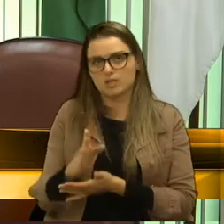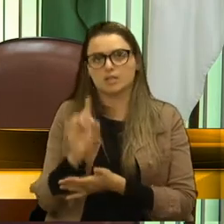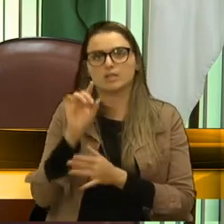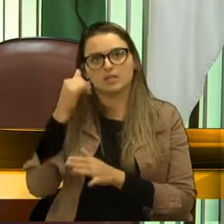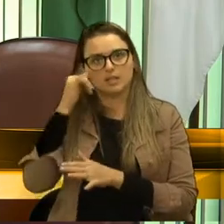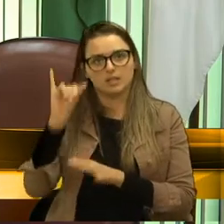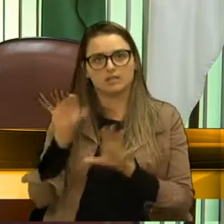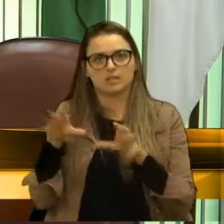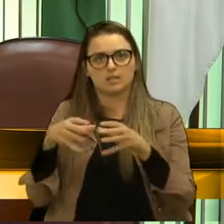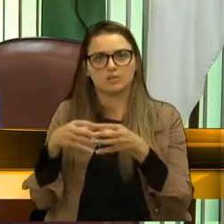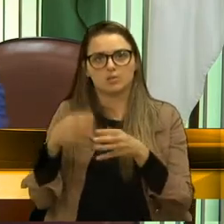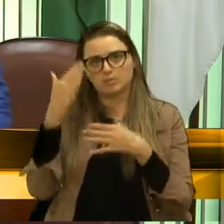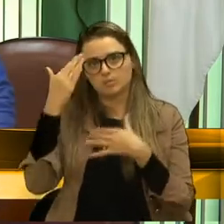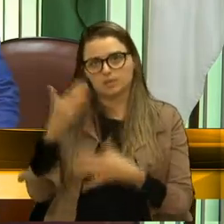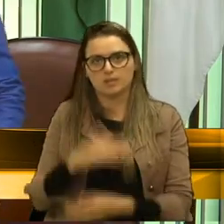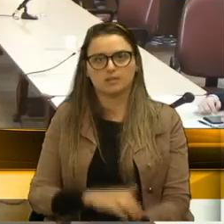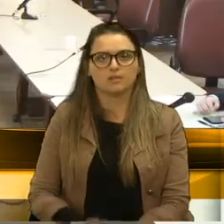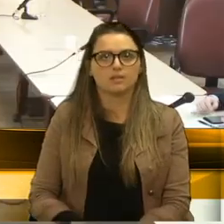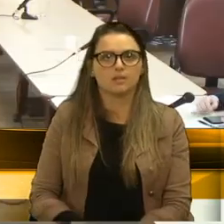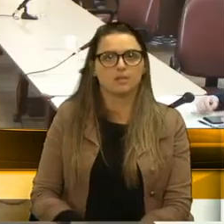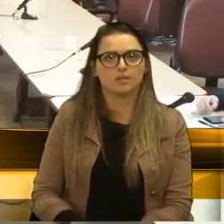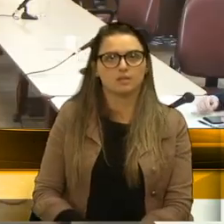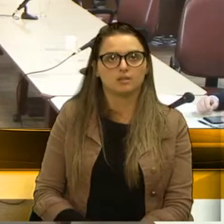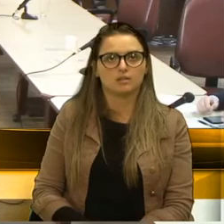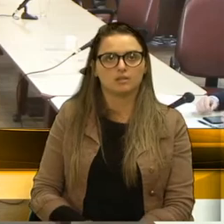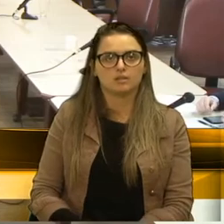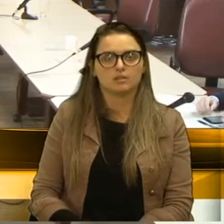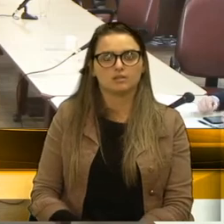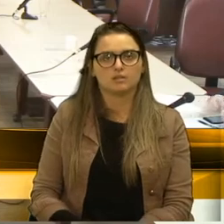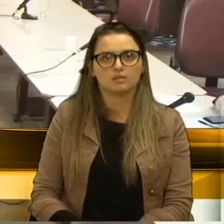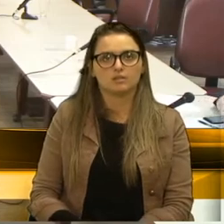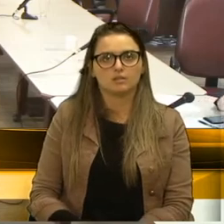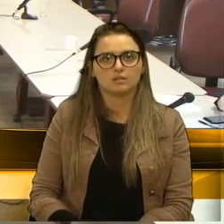aglomerações. Obrigada. Próximo